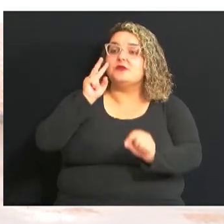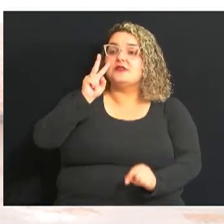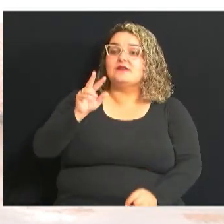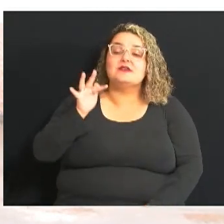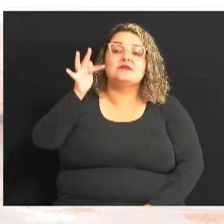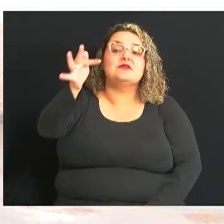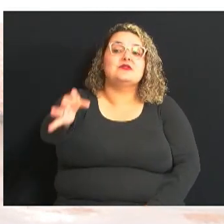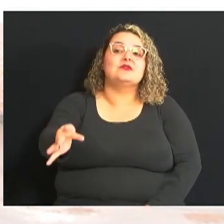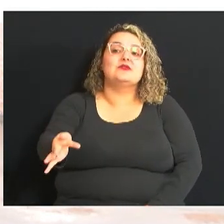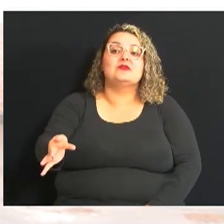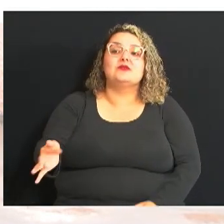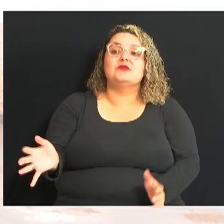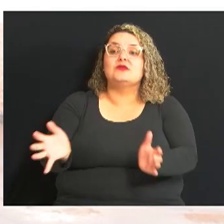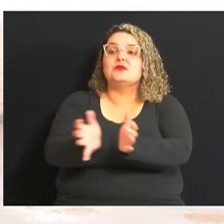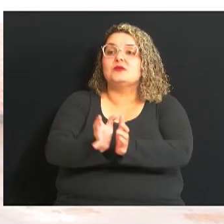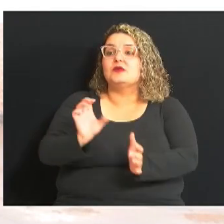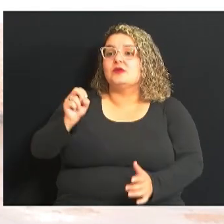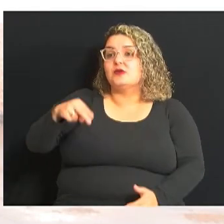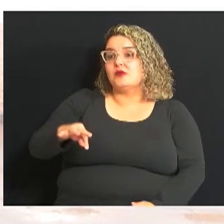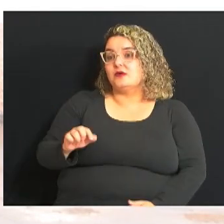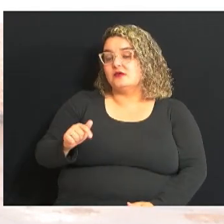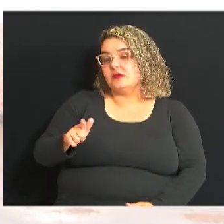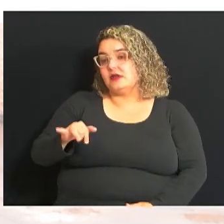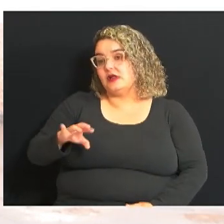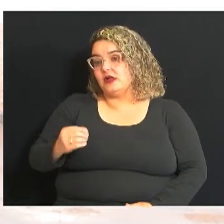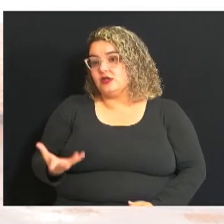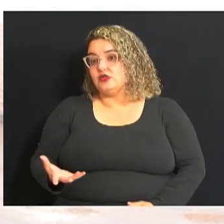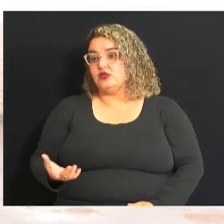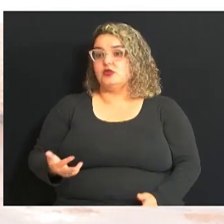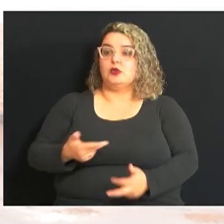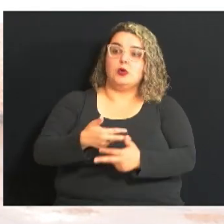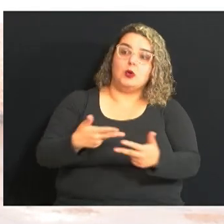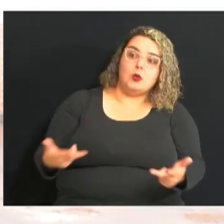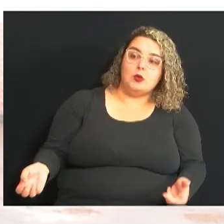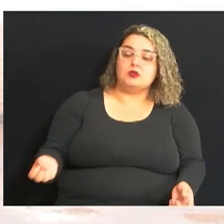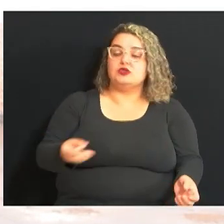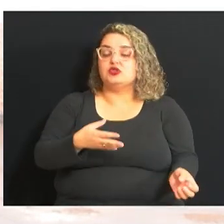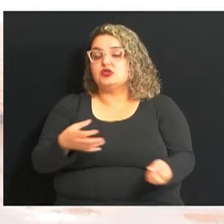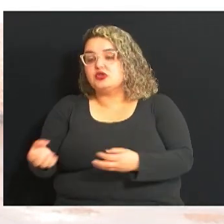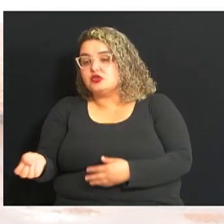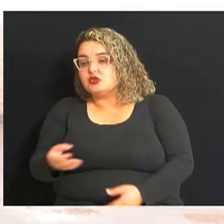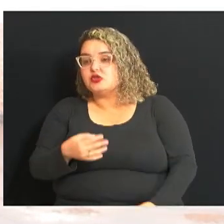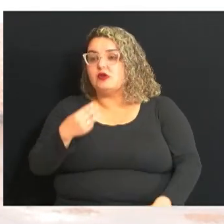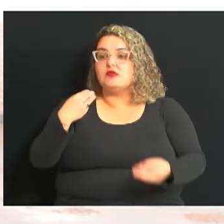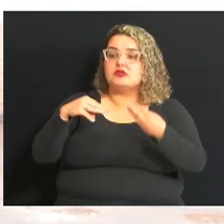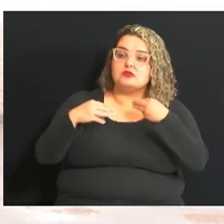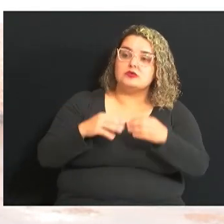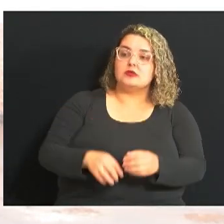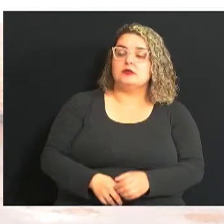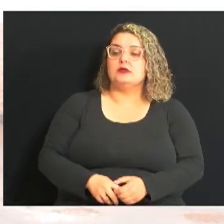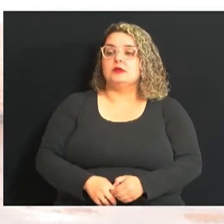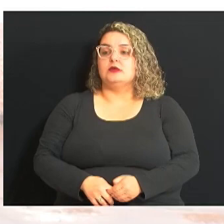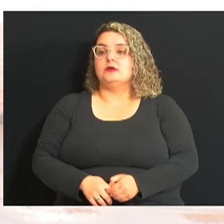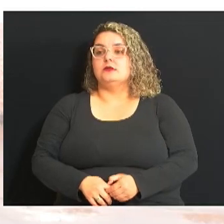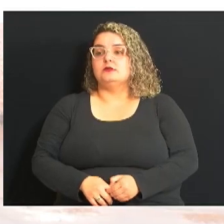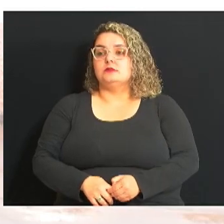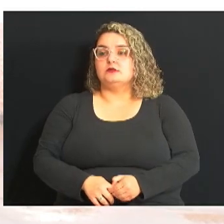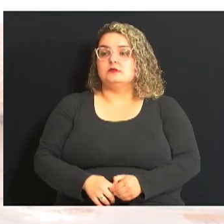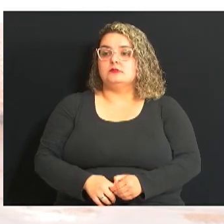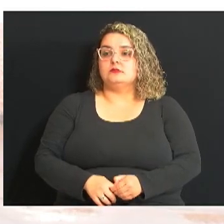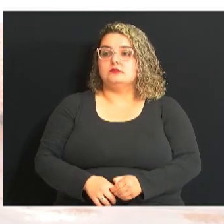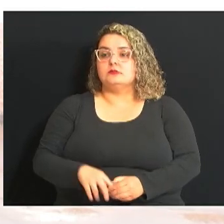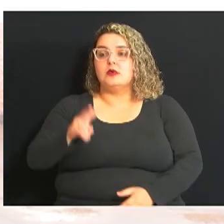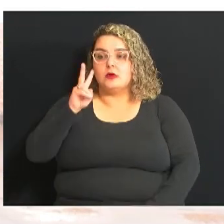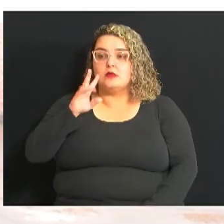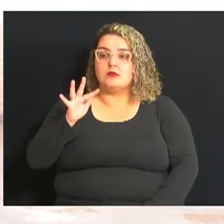Grupo Contágio, trazendo coisas diferentes, novas músicas? Eu vejo um futuro